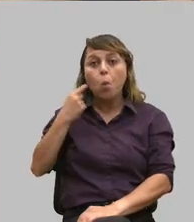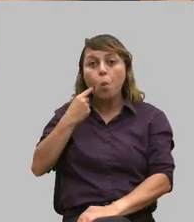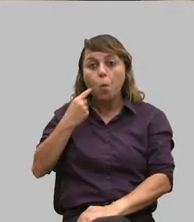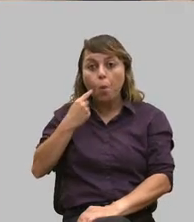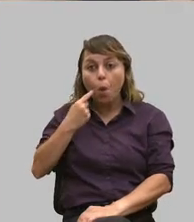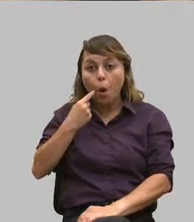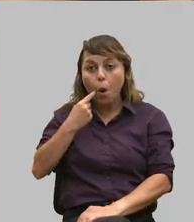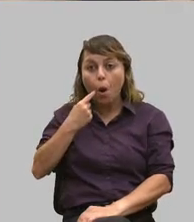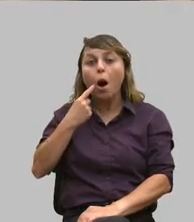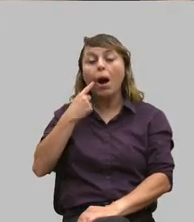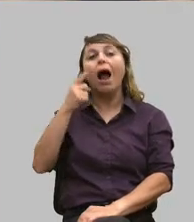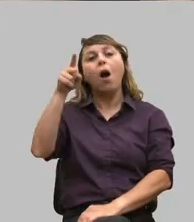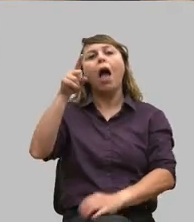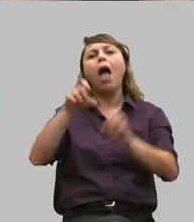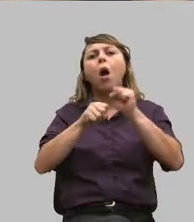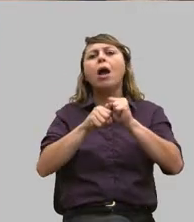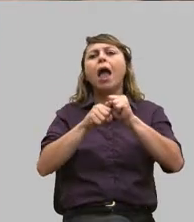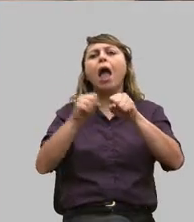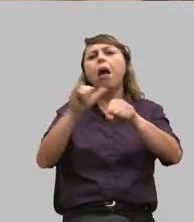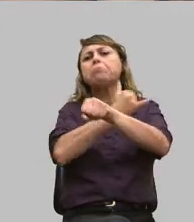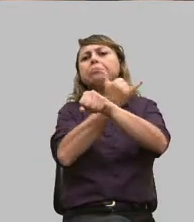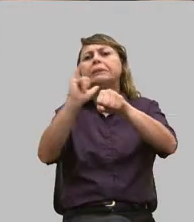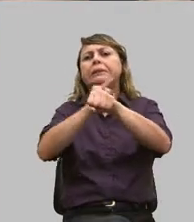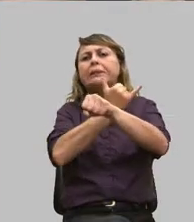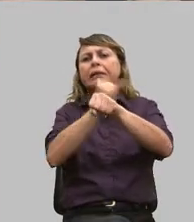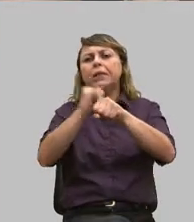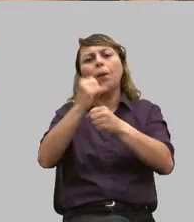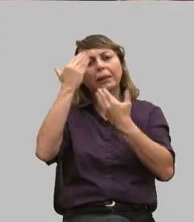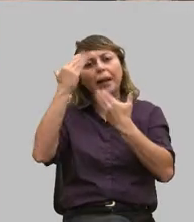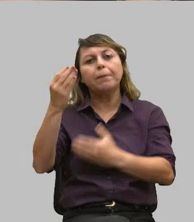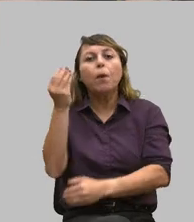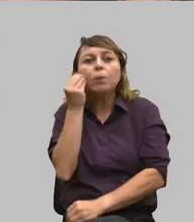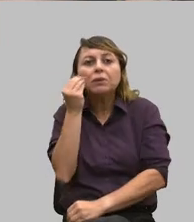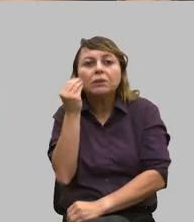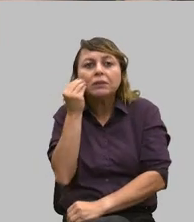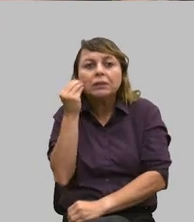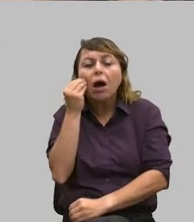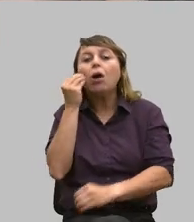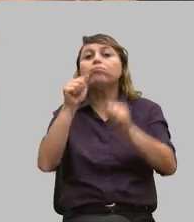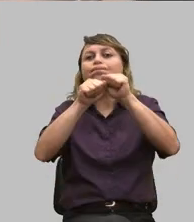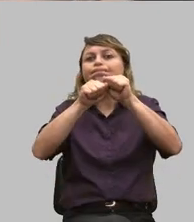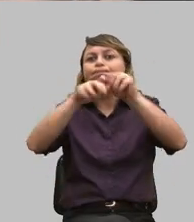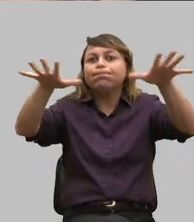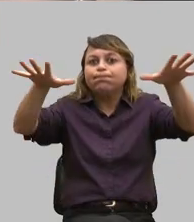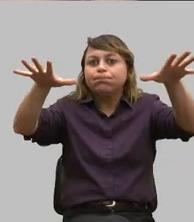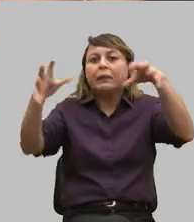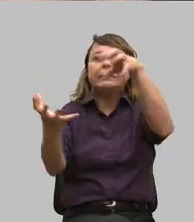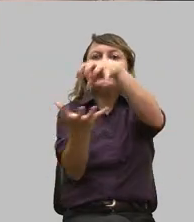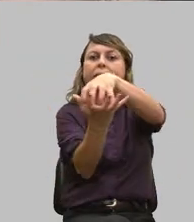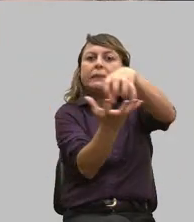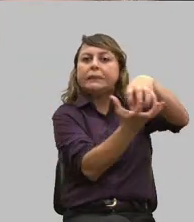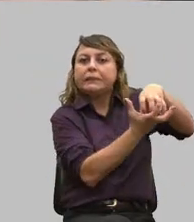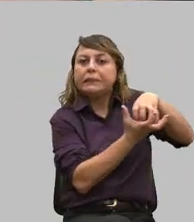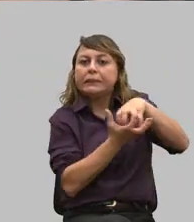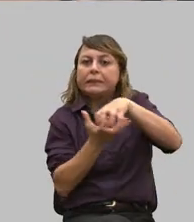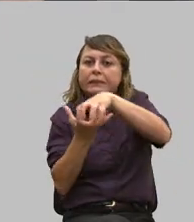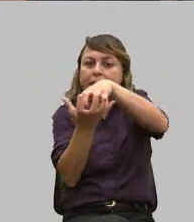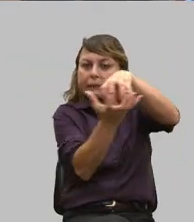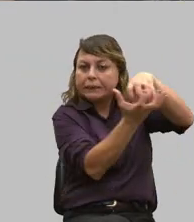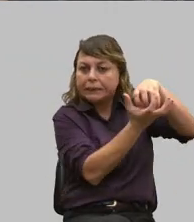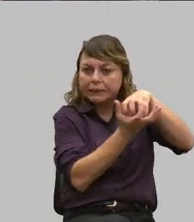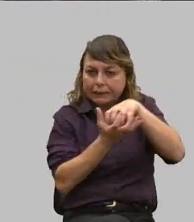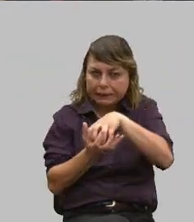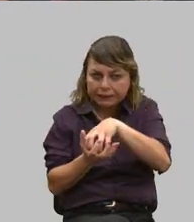importante e estratégico ar obrigado pela oportunidade e nós estamos expandindo o centro eh os cus não os Centros de